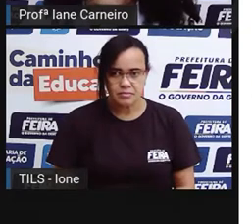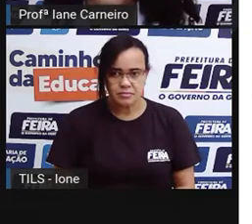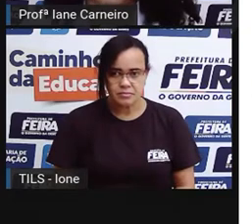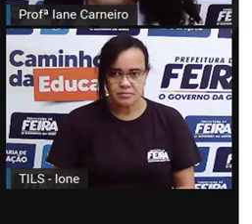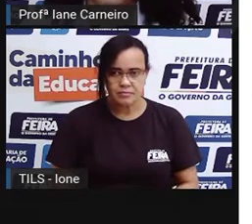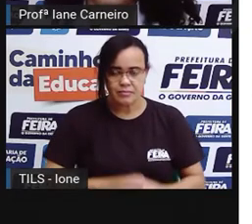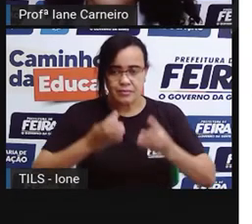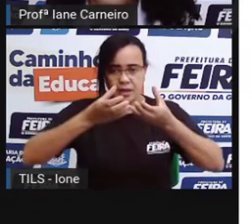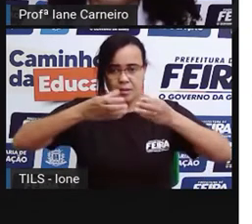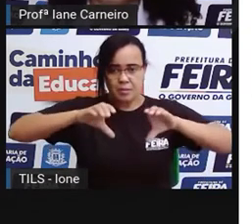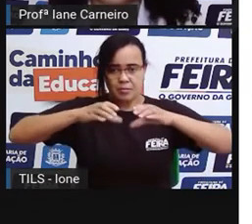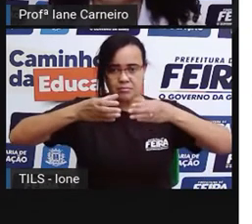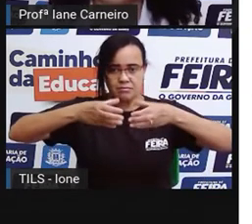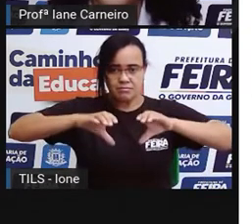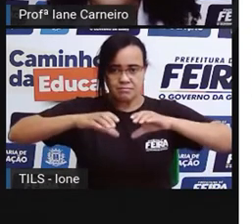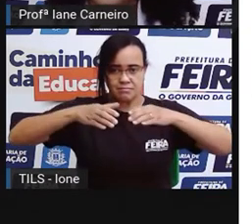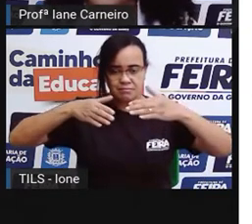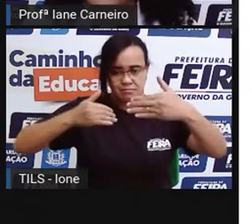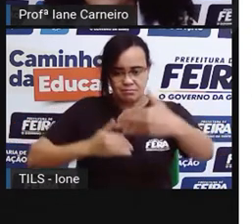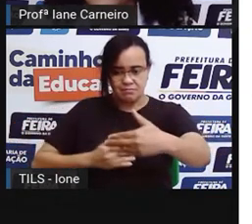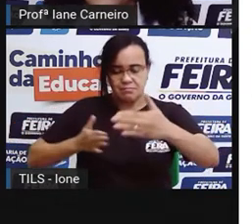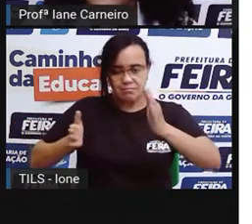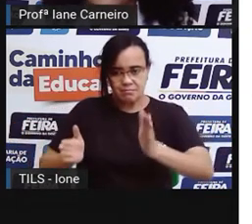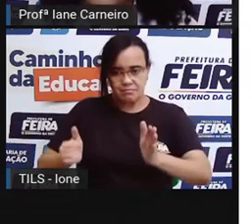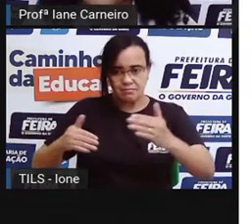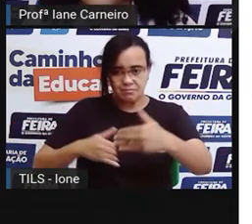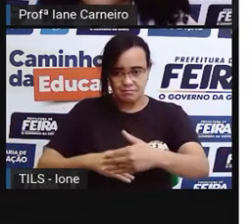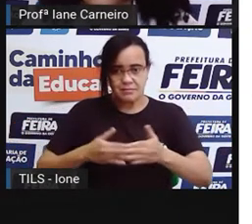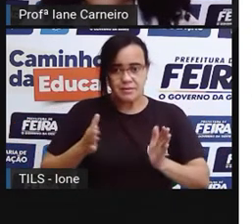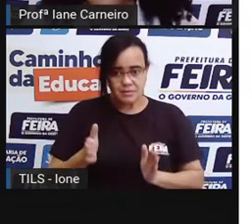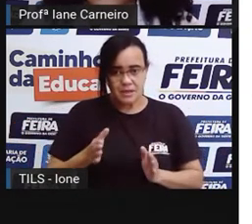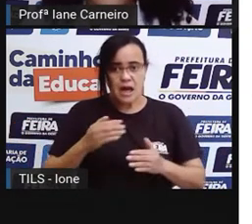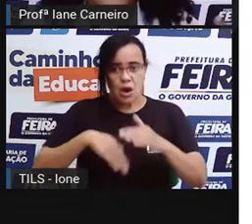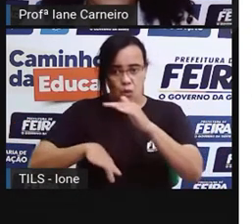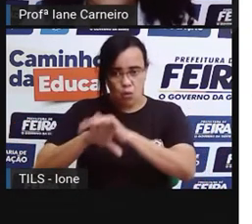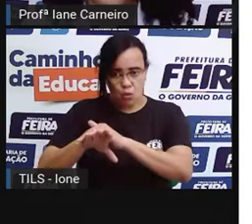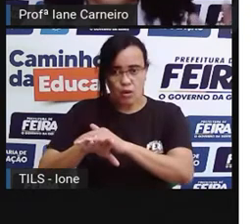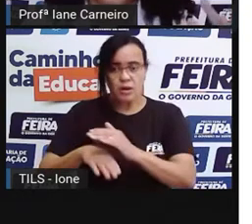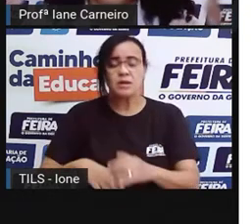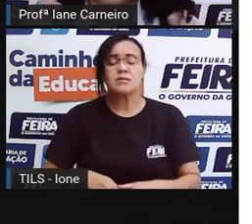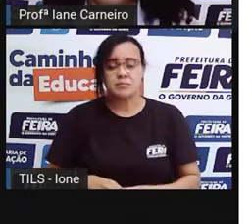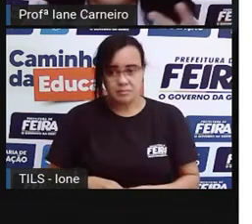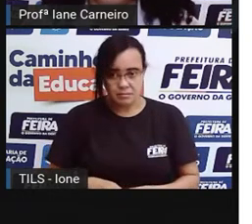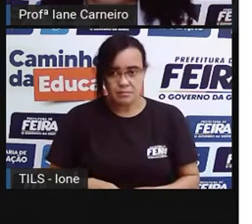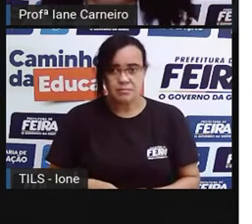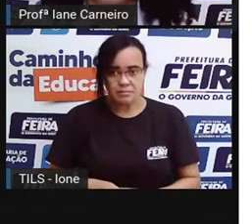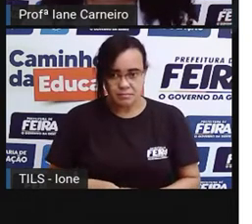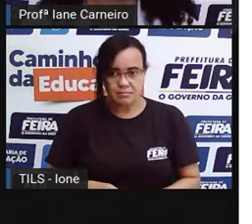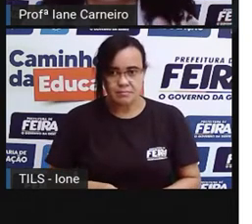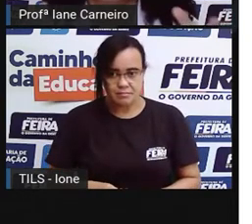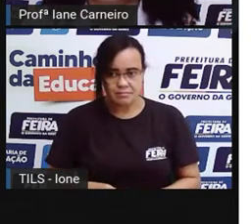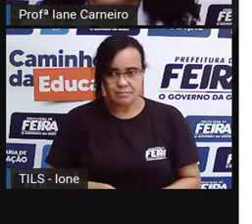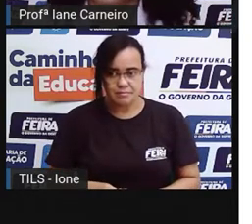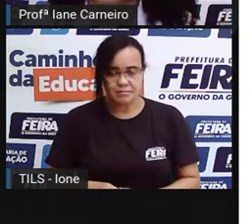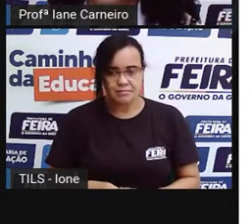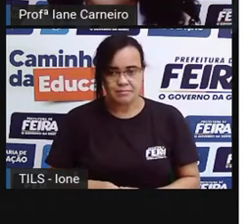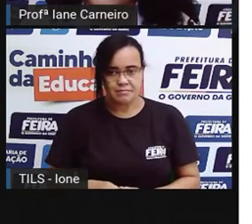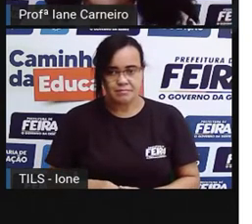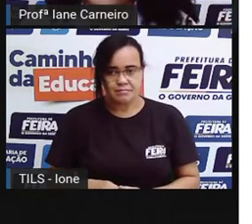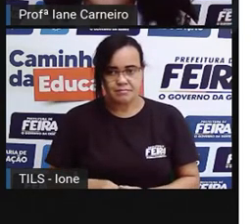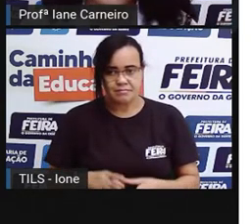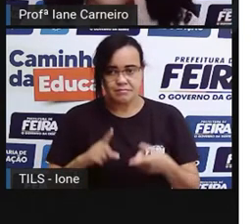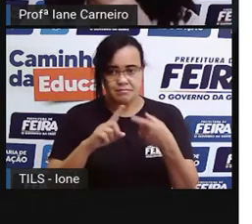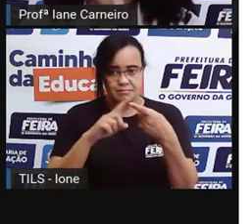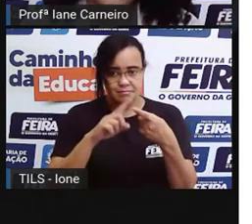ovo, né, aqueles ovos, não é aquela de papel, é a embalagem plástica. Tem ovo que vem na embalagem plástica. Ela pode